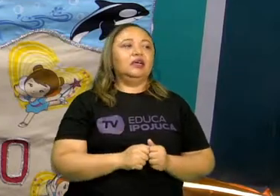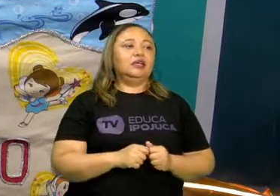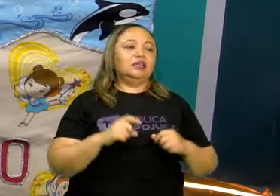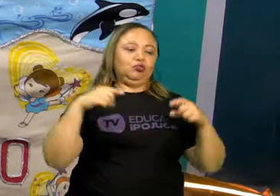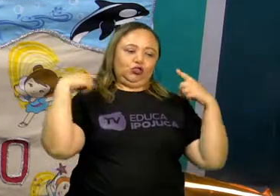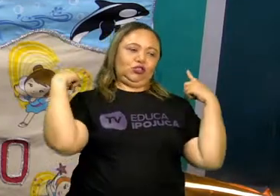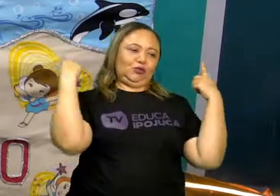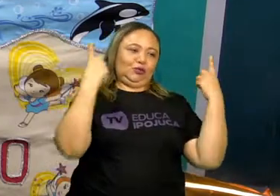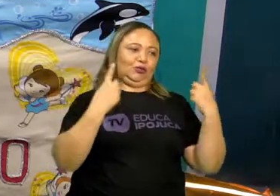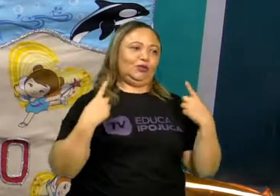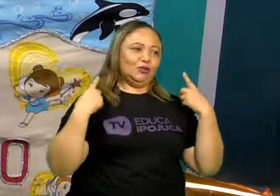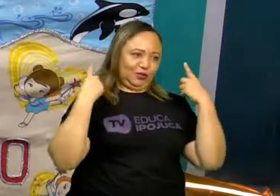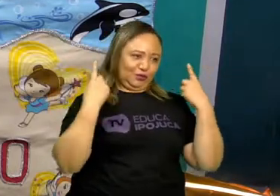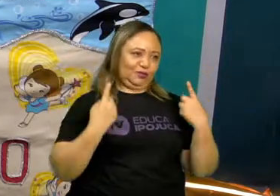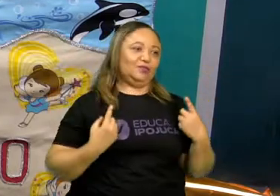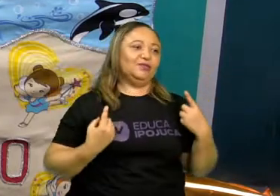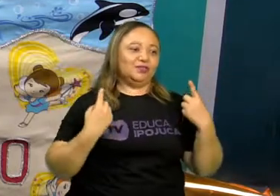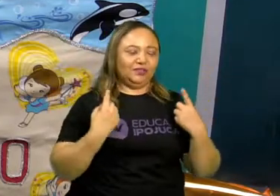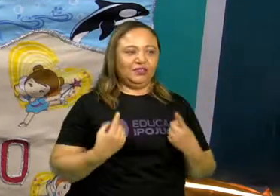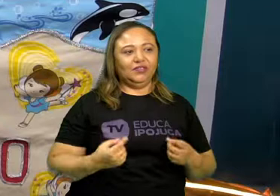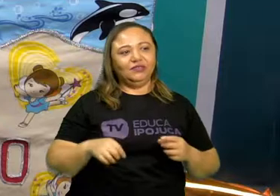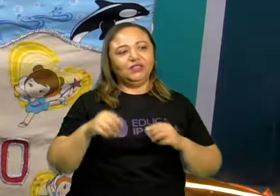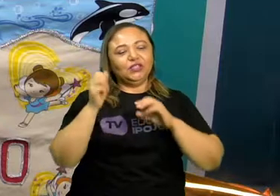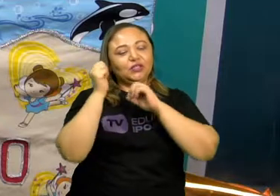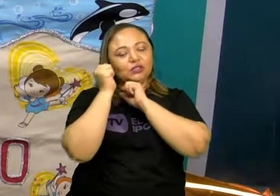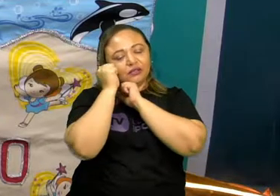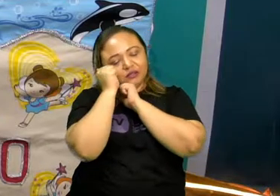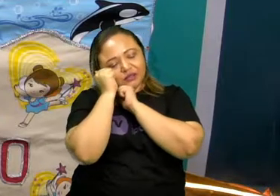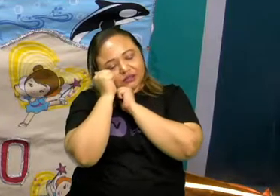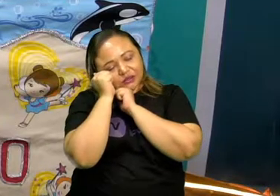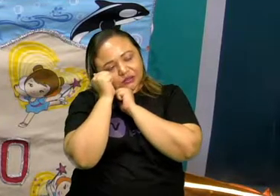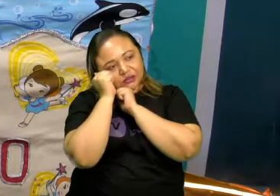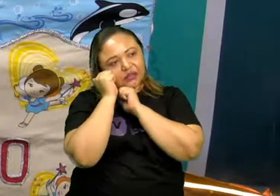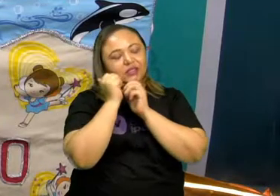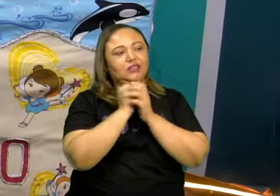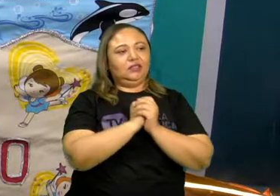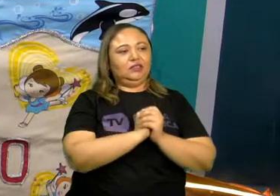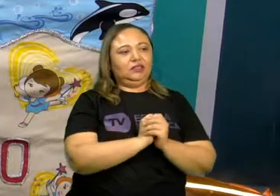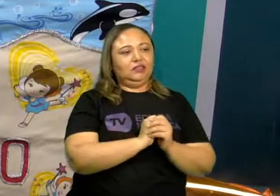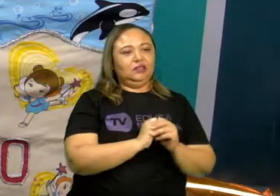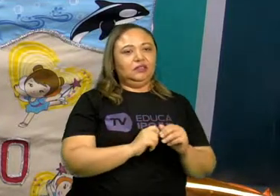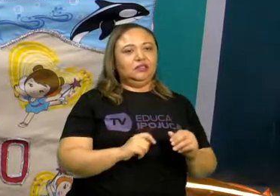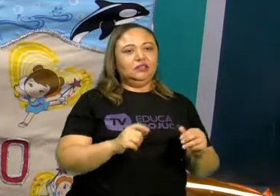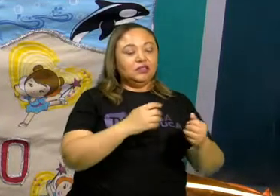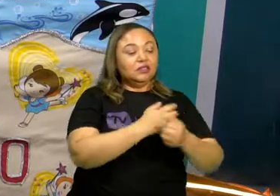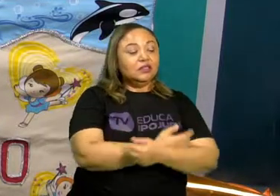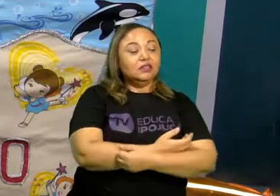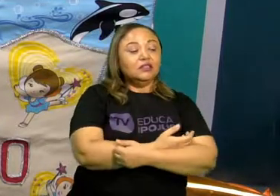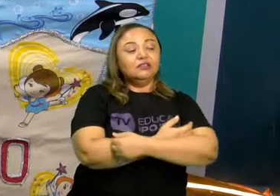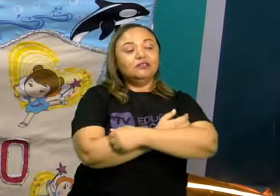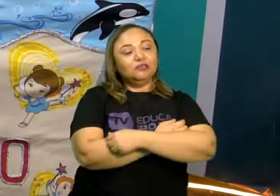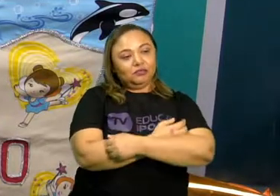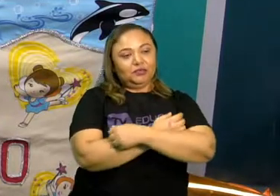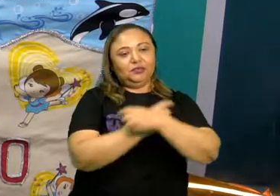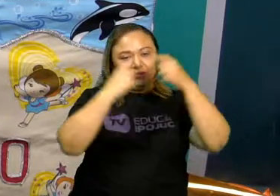A Caixinhos Dourado também estava na cama do bebê urso, roncando.